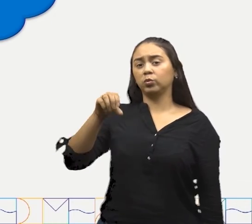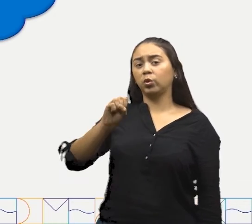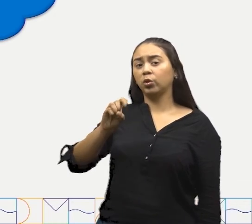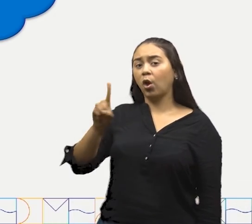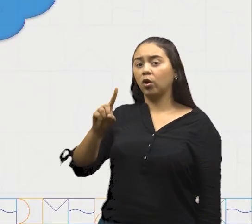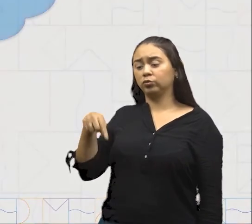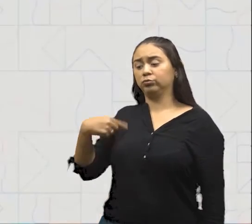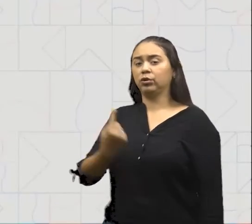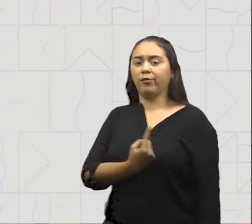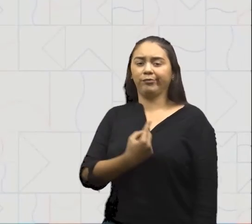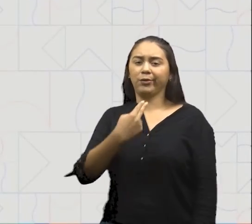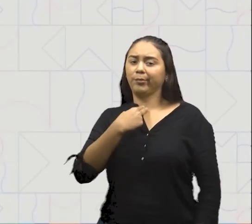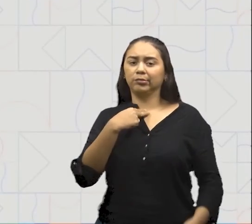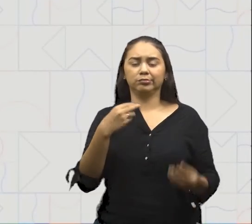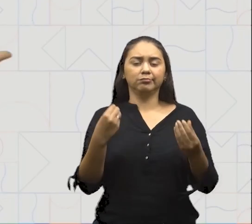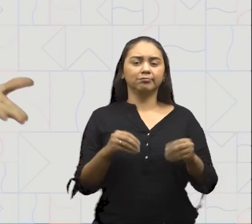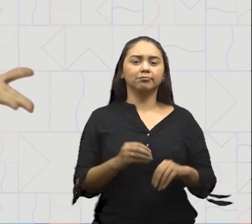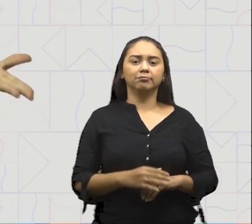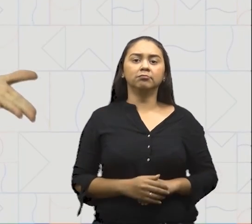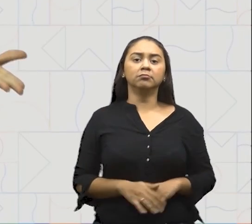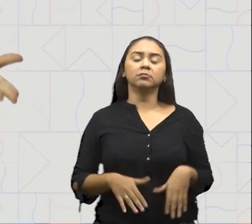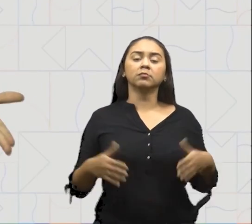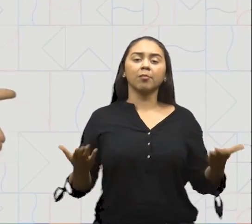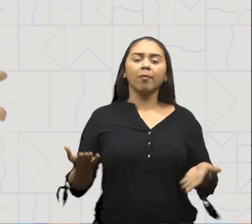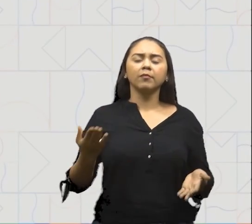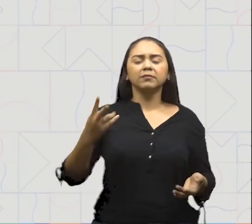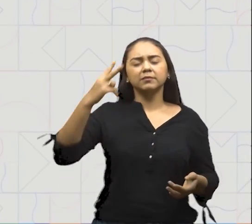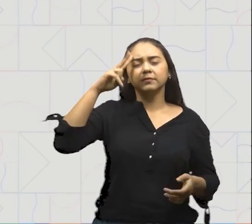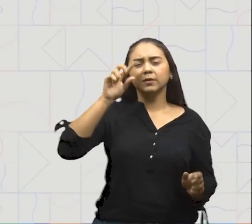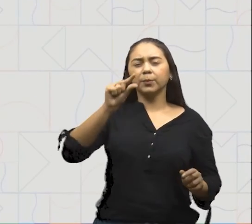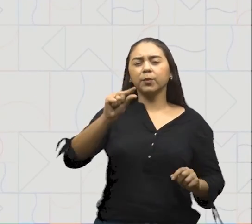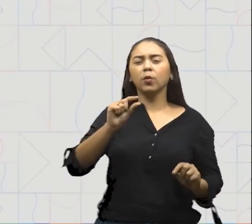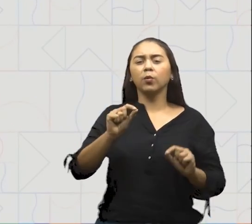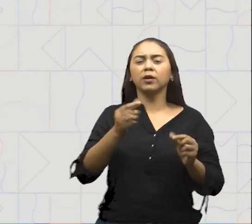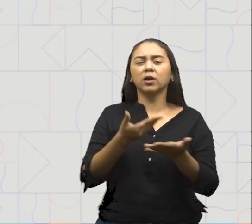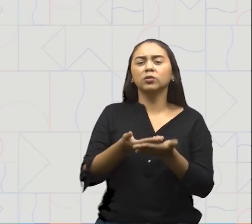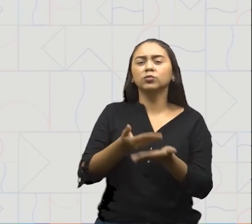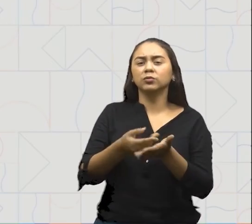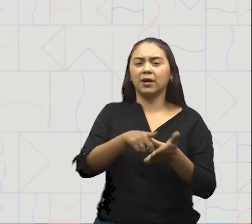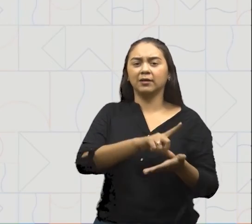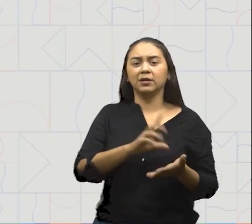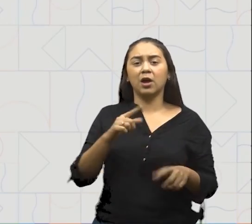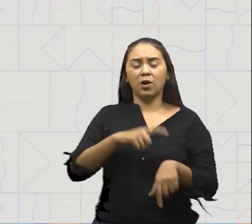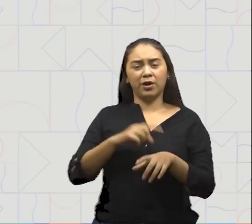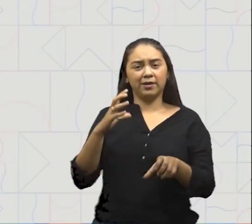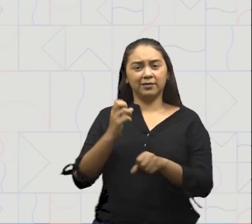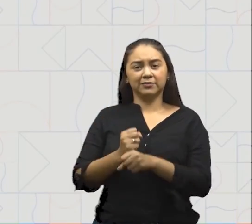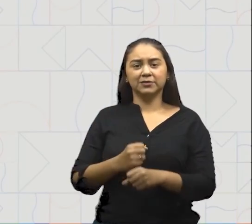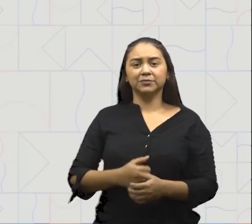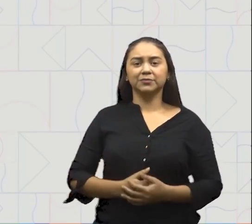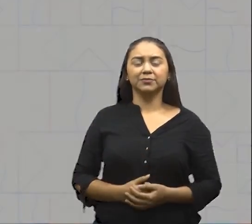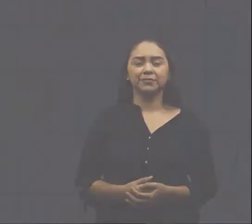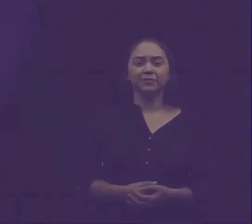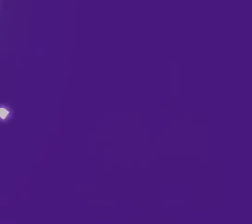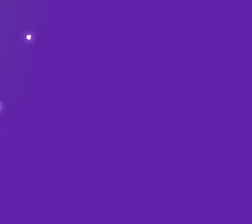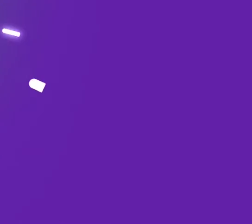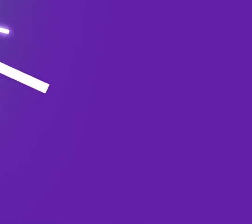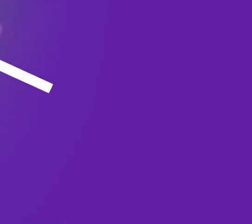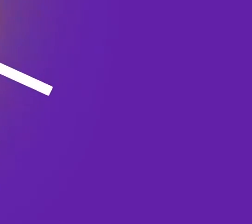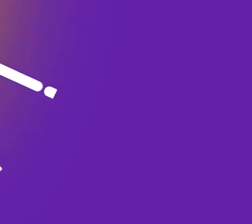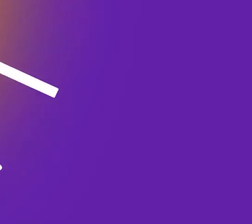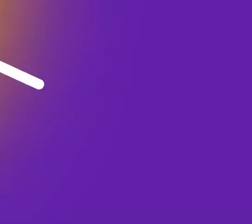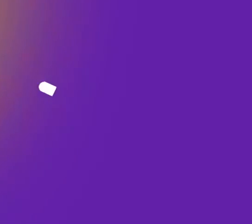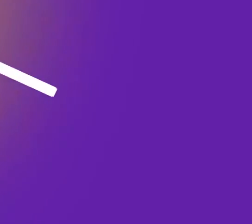nós. Agora, vamos lembrar um pouco o que vimos na aula de hoje. Chegou a hora da revisão.